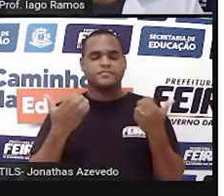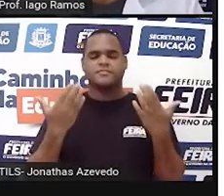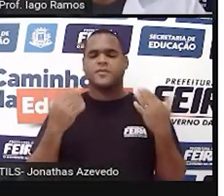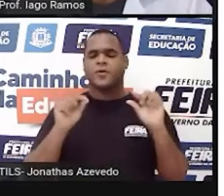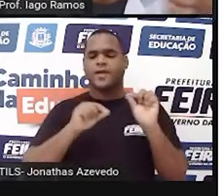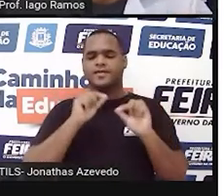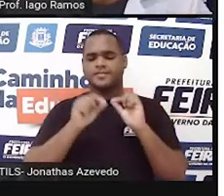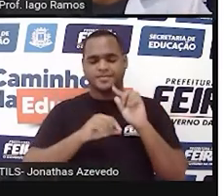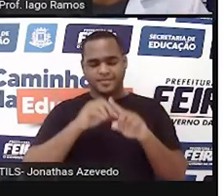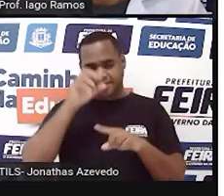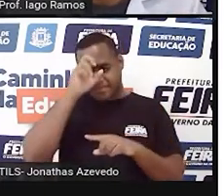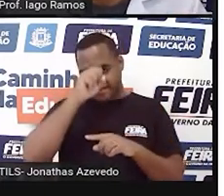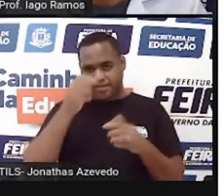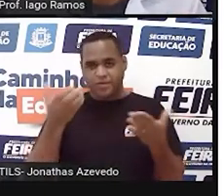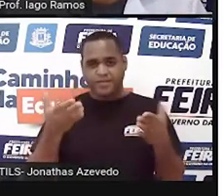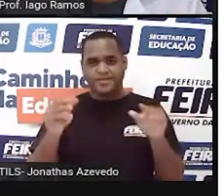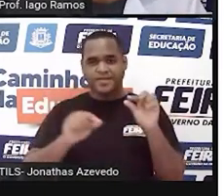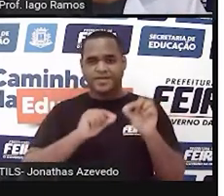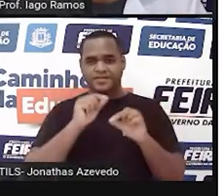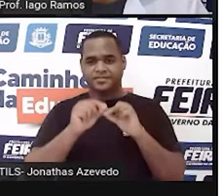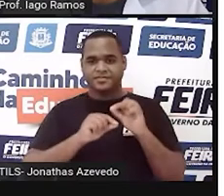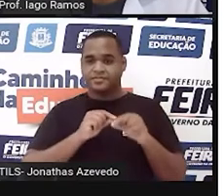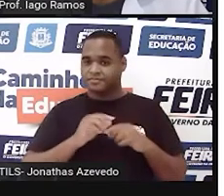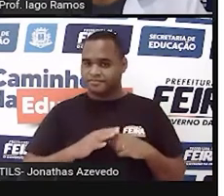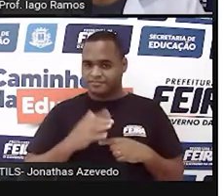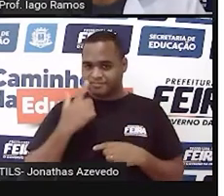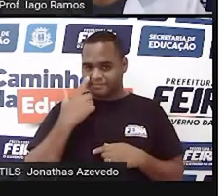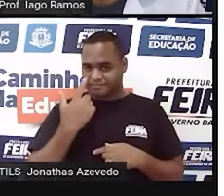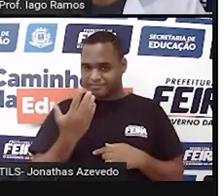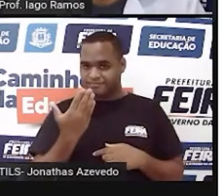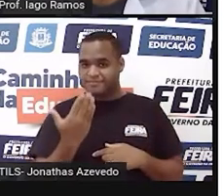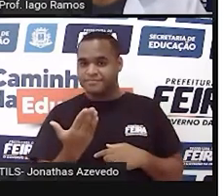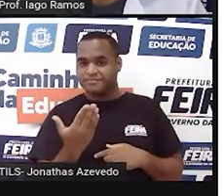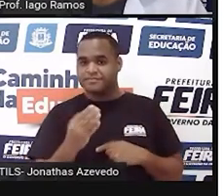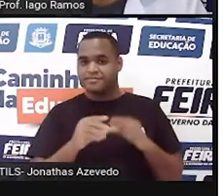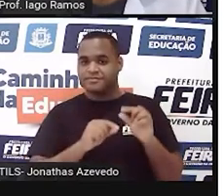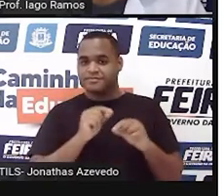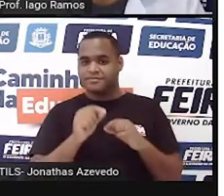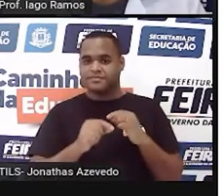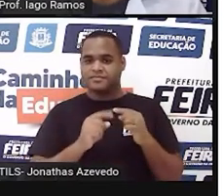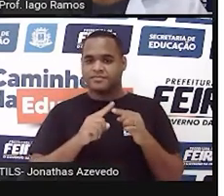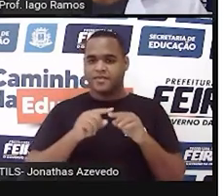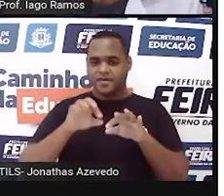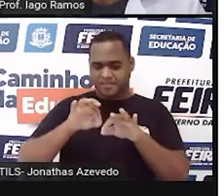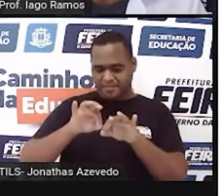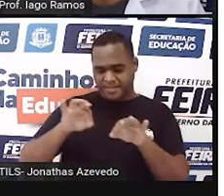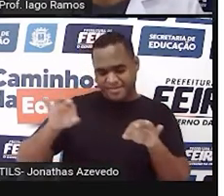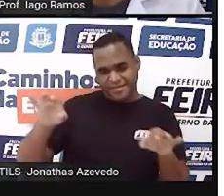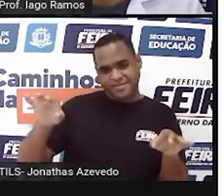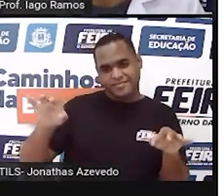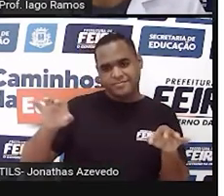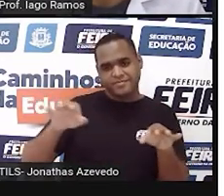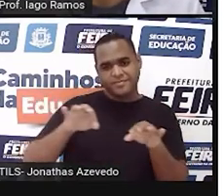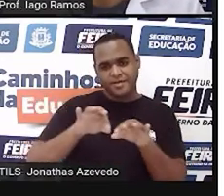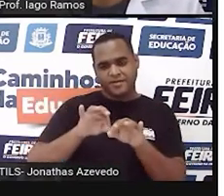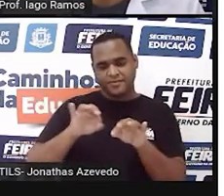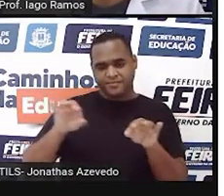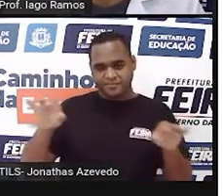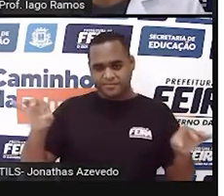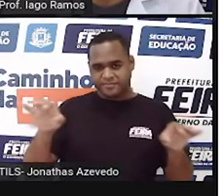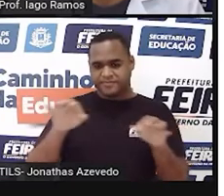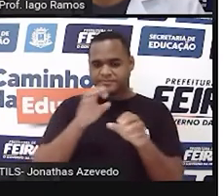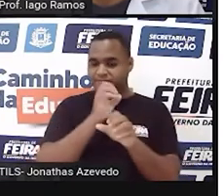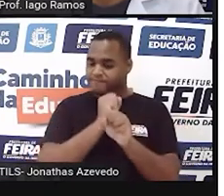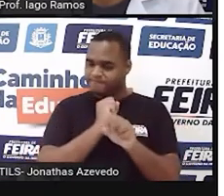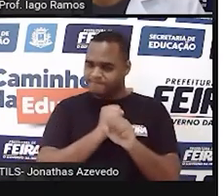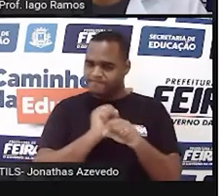para aprender nessa aula? Bom, a gente tem para aprender aqui é sobre medidas. Pois é, o que a gente vai